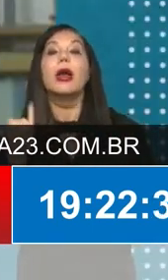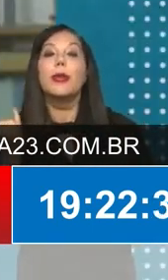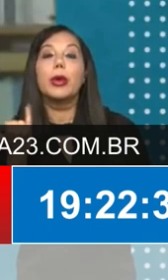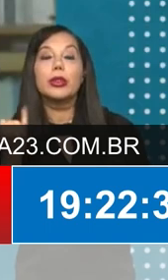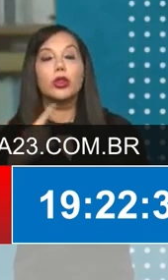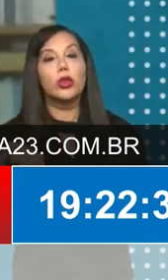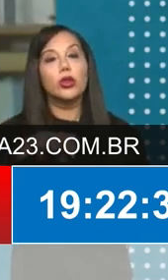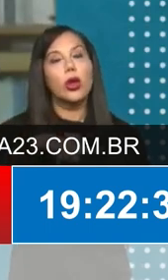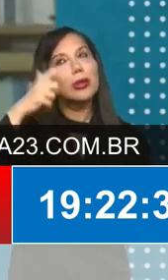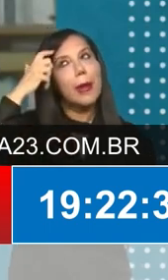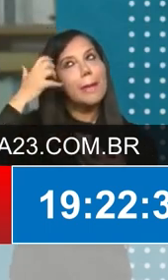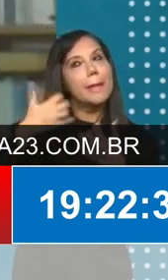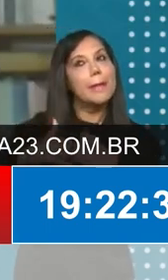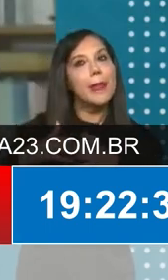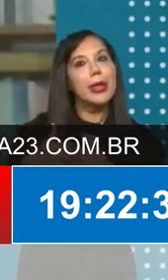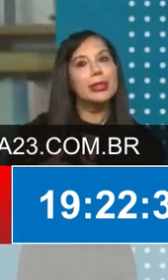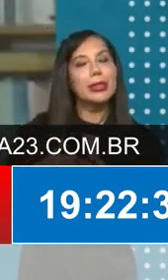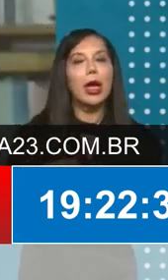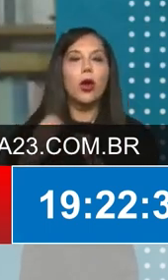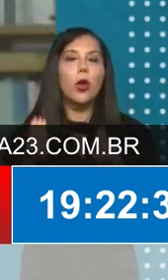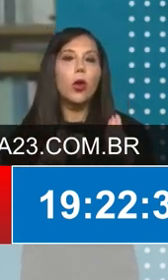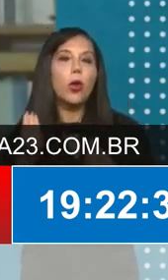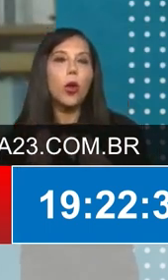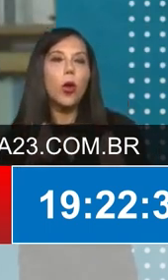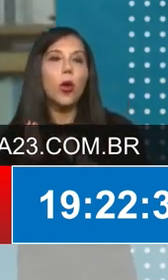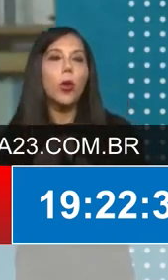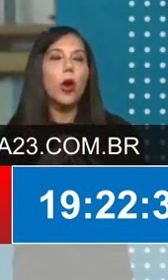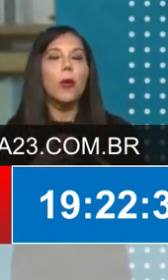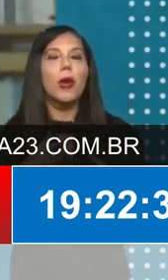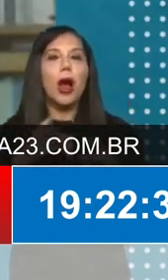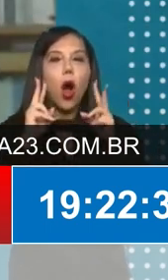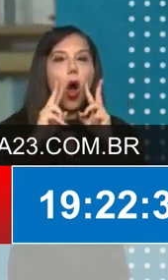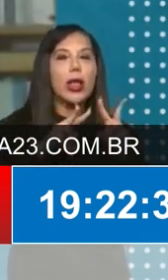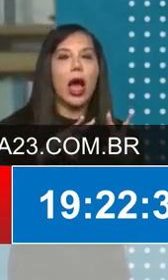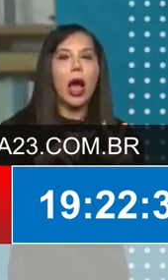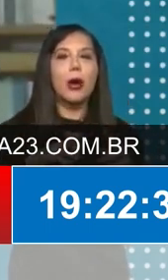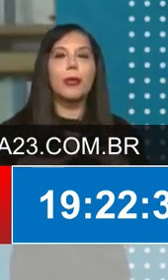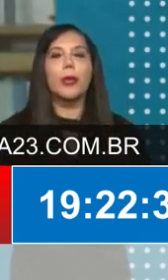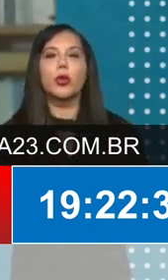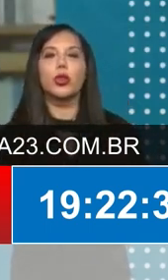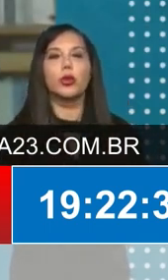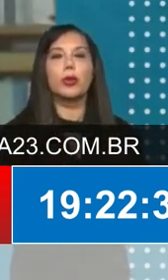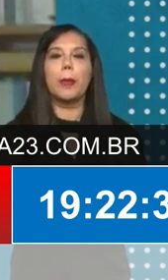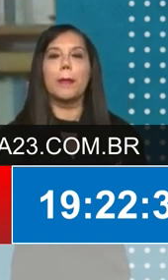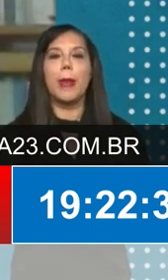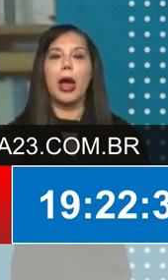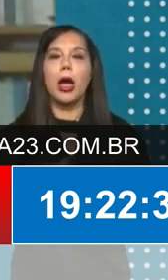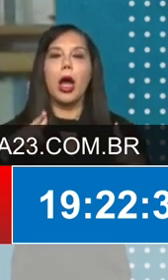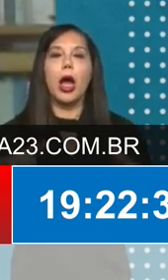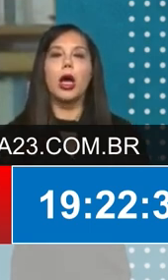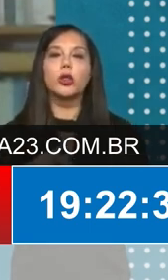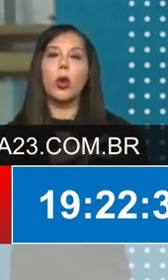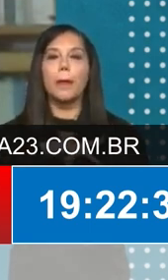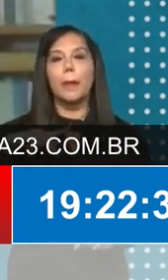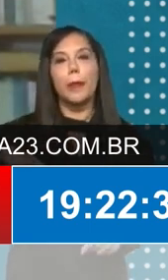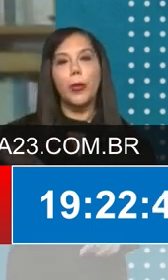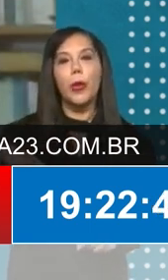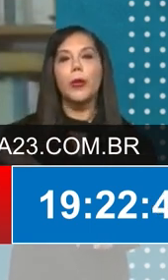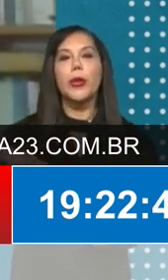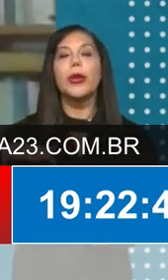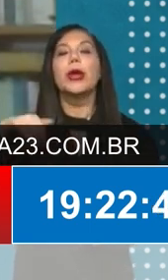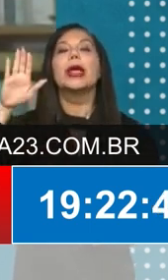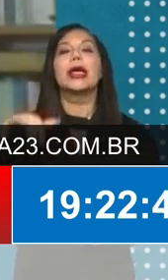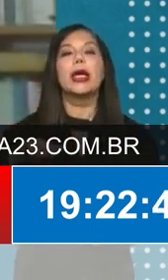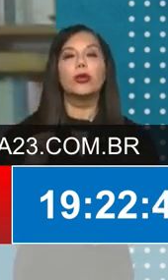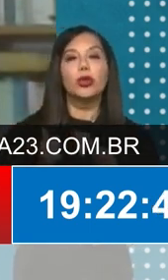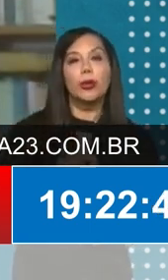pensar, e acho que é um desafio de todo mundo, olhar para os espaços públicos e ver quem ocupa os espaços públicos de esporte e lazer. Geralmente